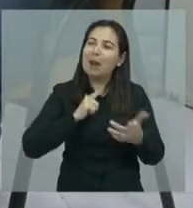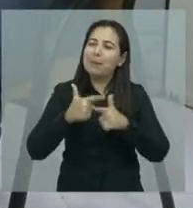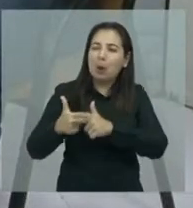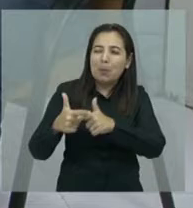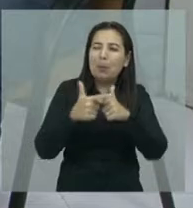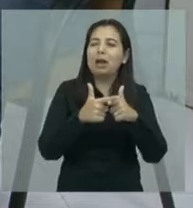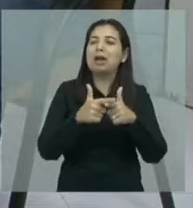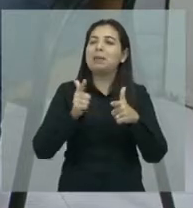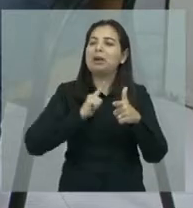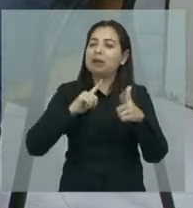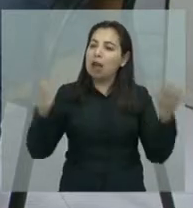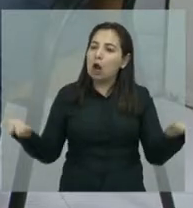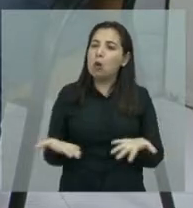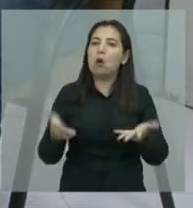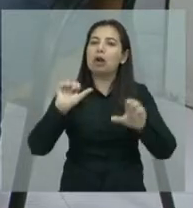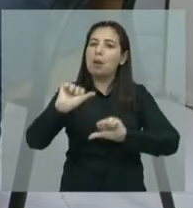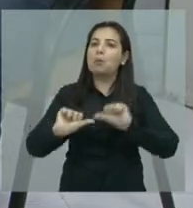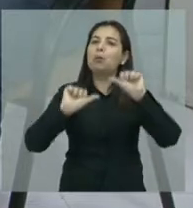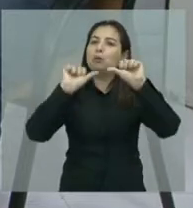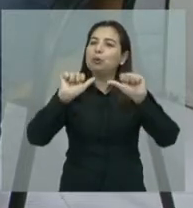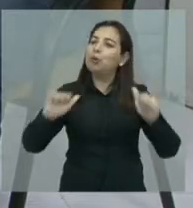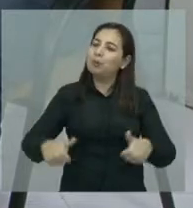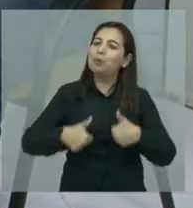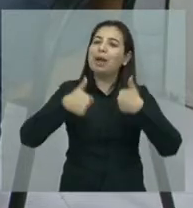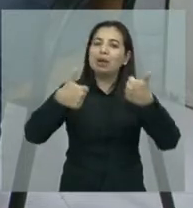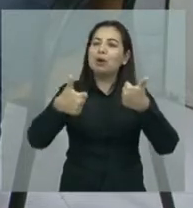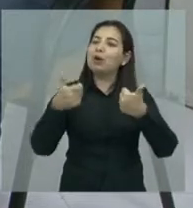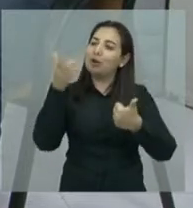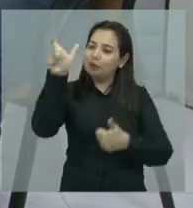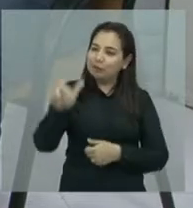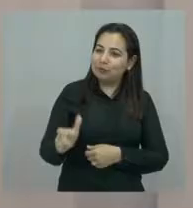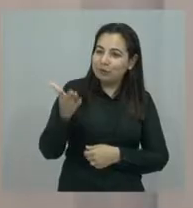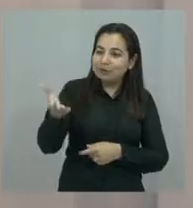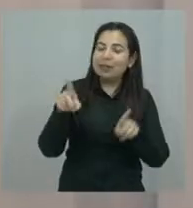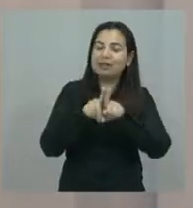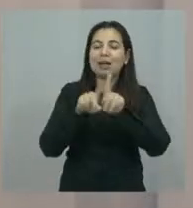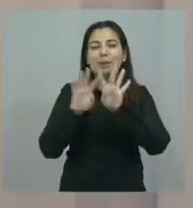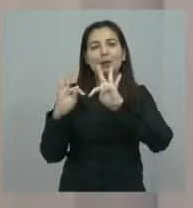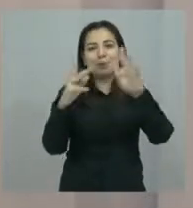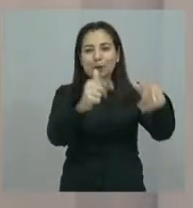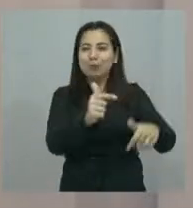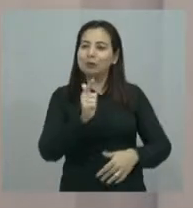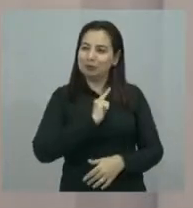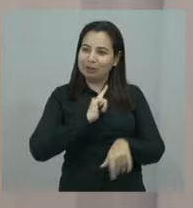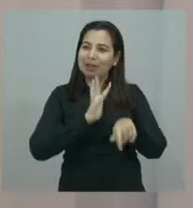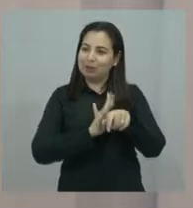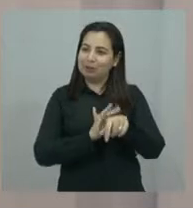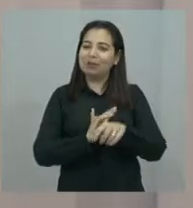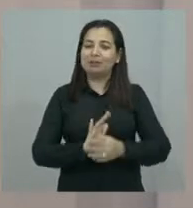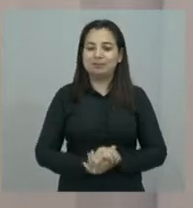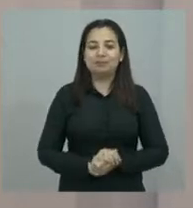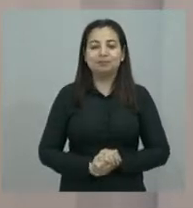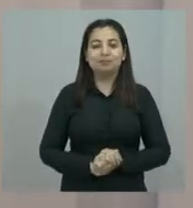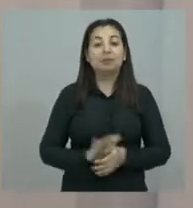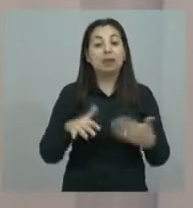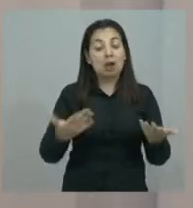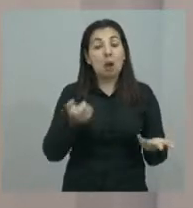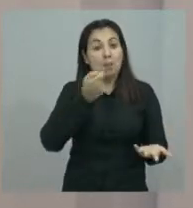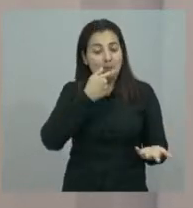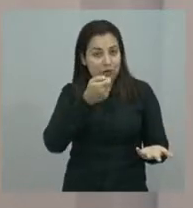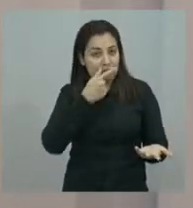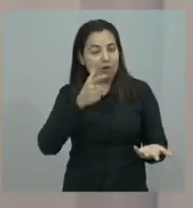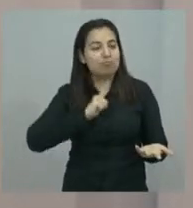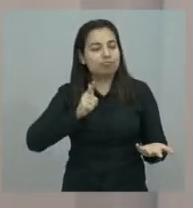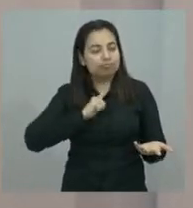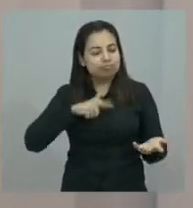Deus, hoje a situação está bem melhor para você e para todos que estão nessa situação. Graças a Deus, a evolução da medicação, como nós falamos,